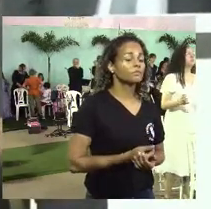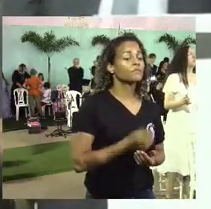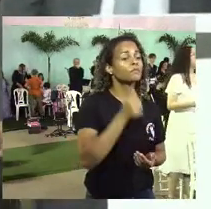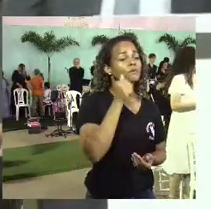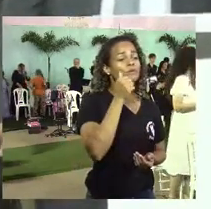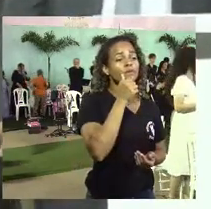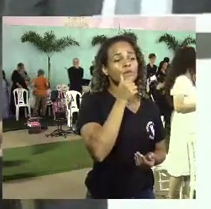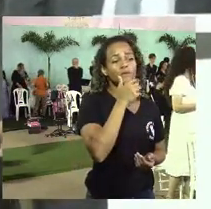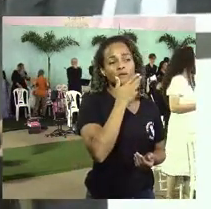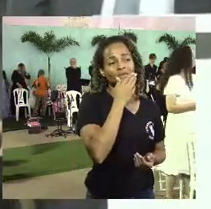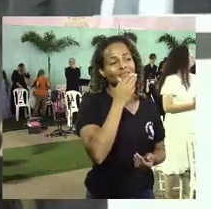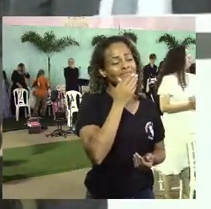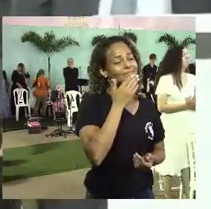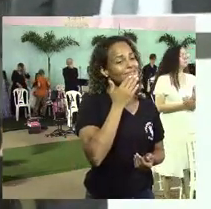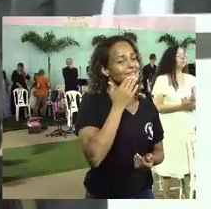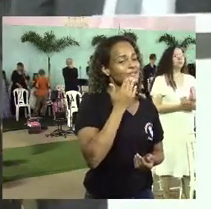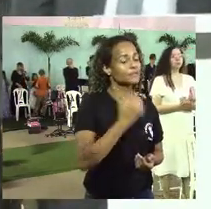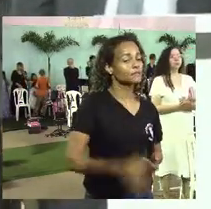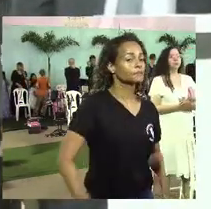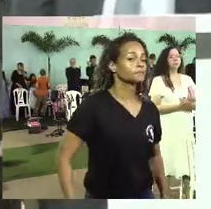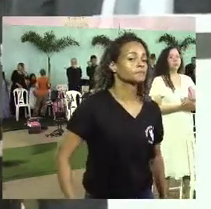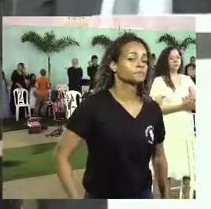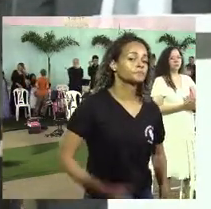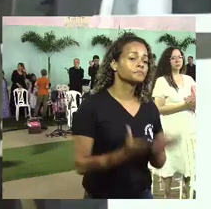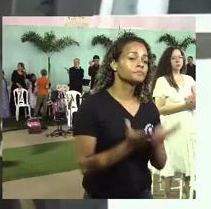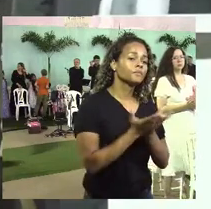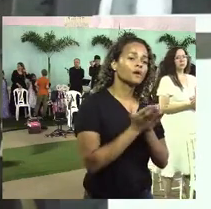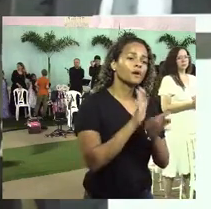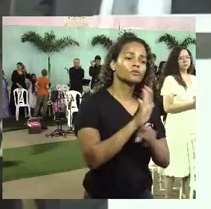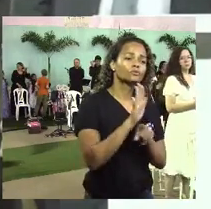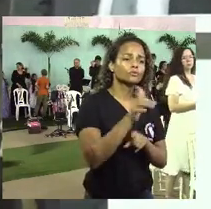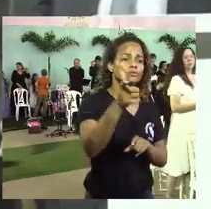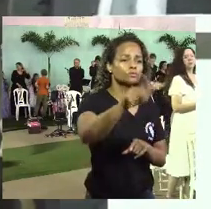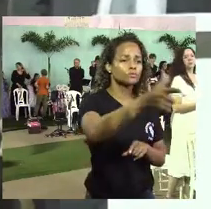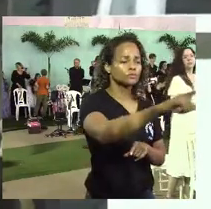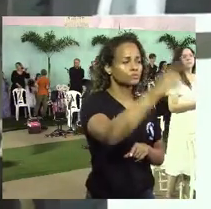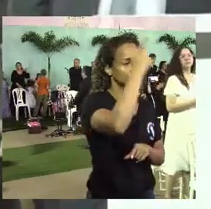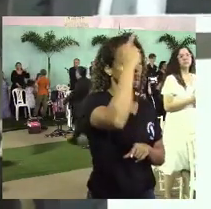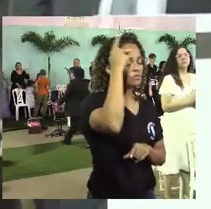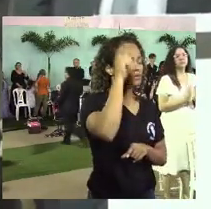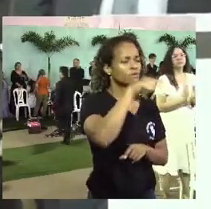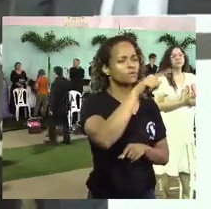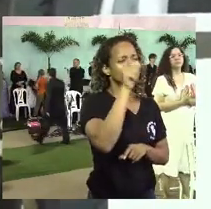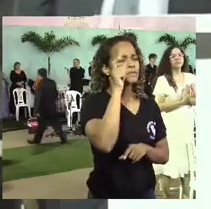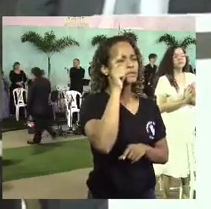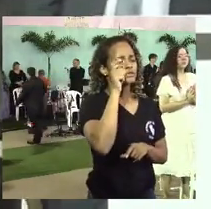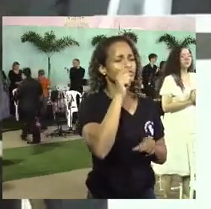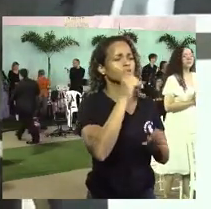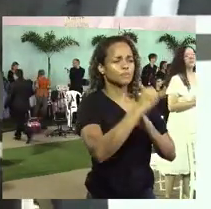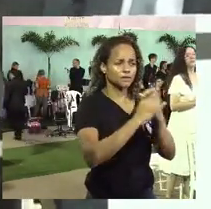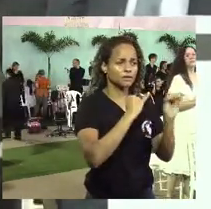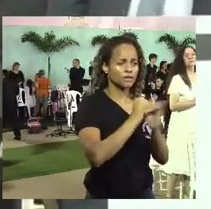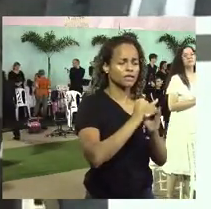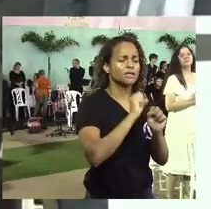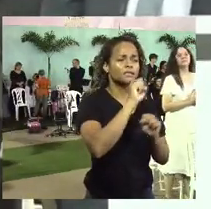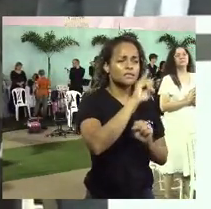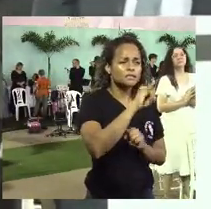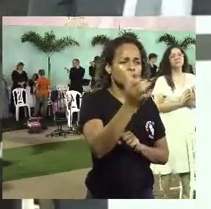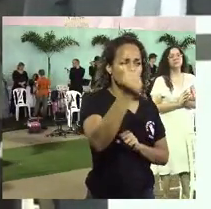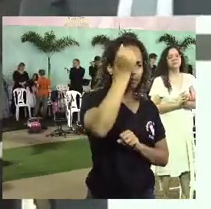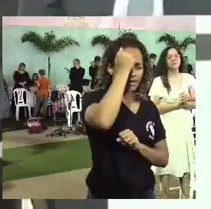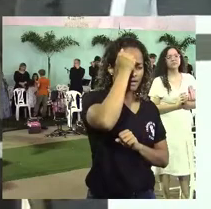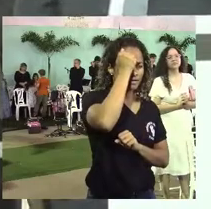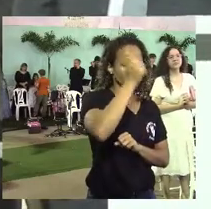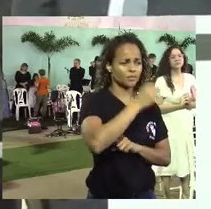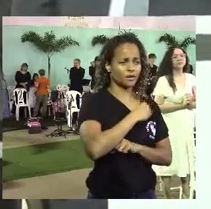irmãos ajuda as almas a chegarem trago as almas você que está assistindo pela internet você pode arrepender-se dos seus